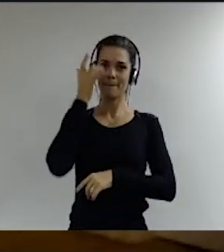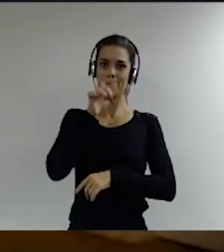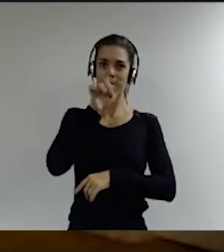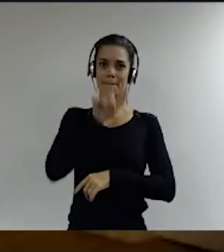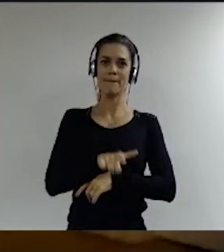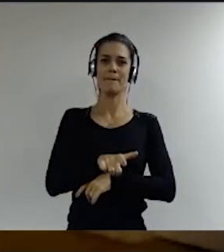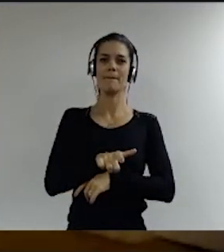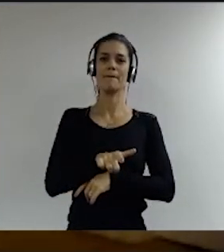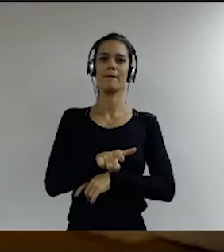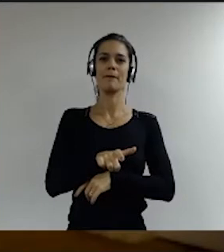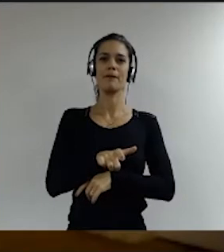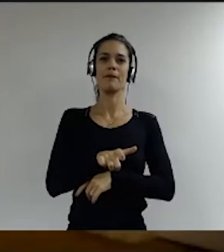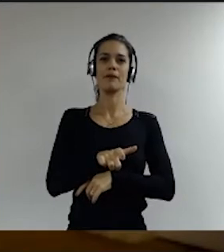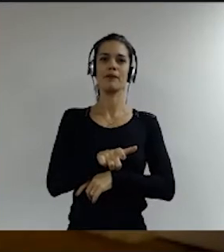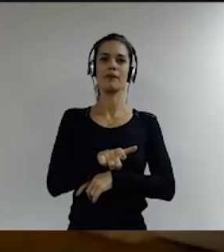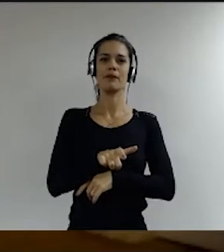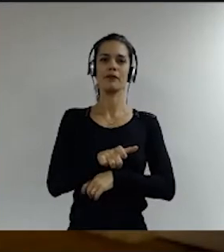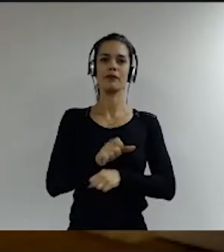do